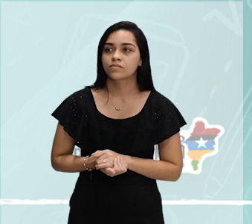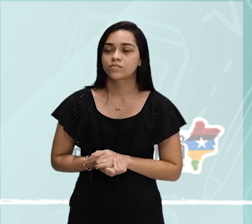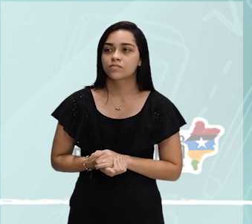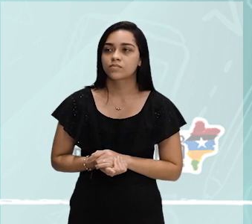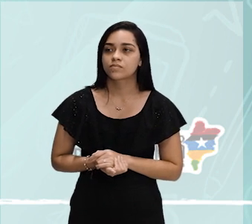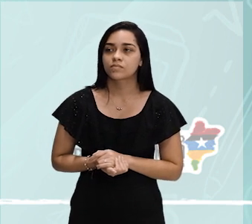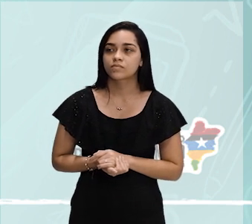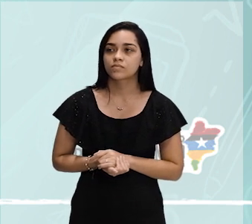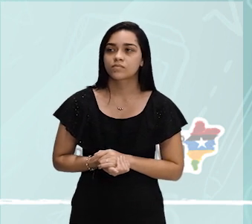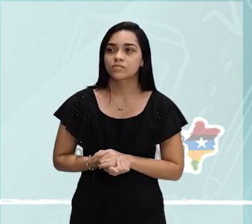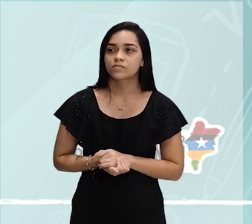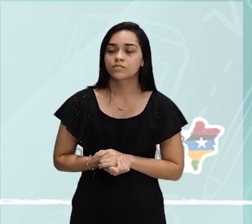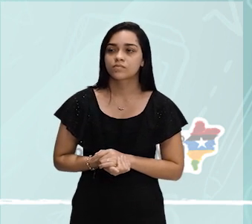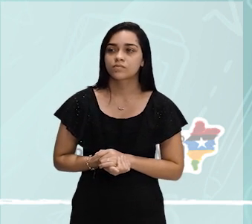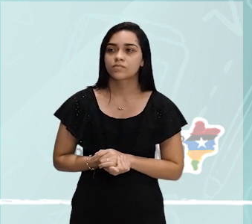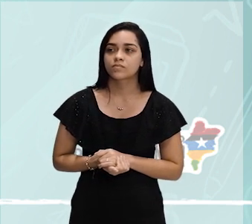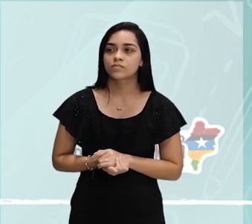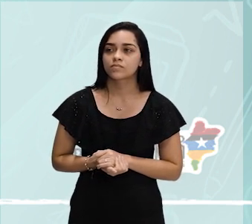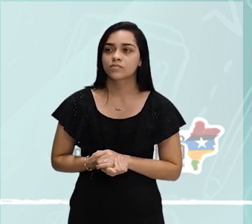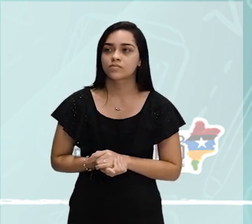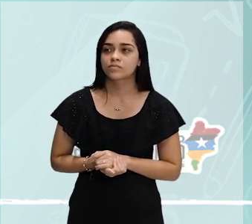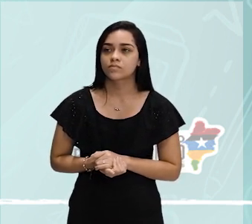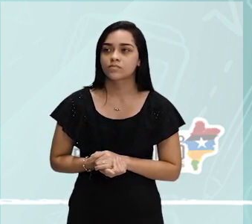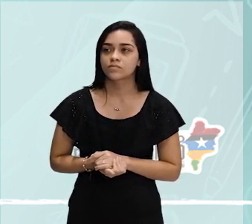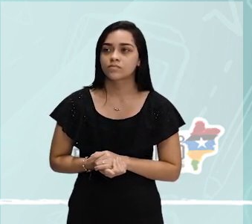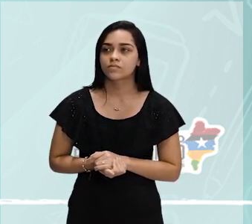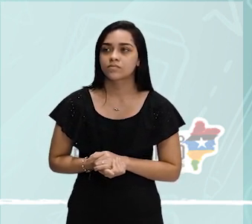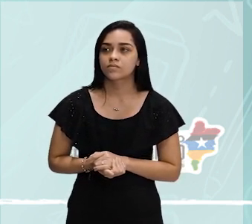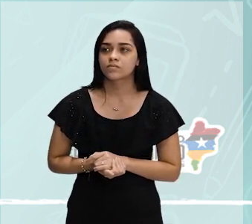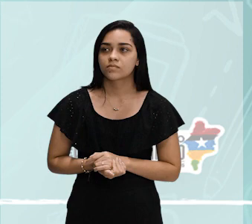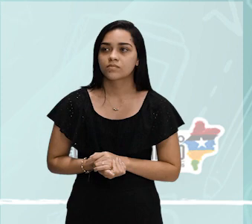C, D, E, tá certo.